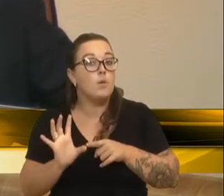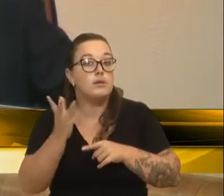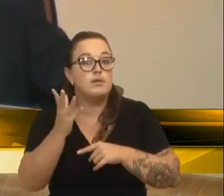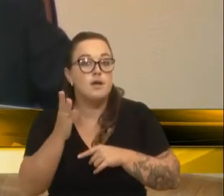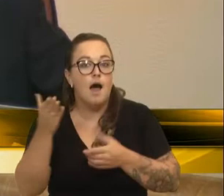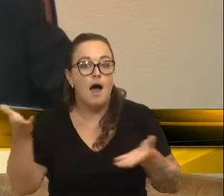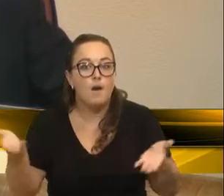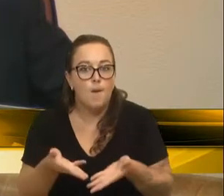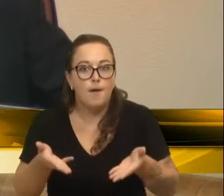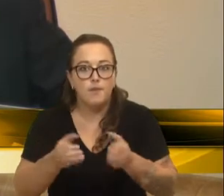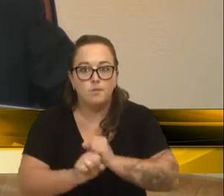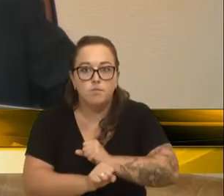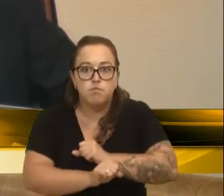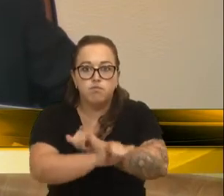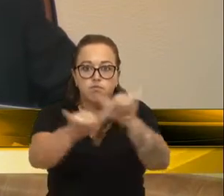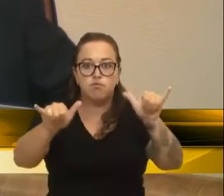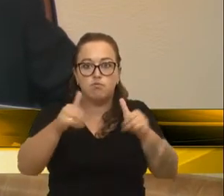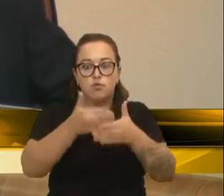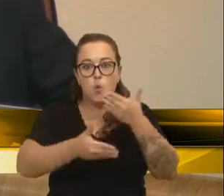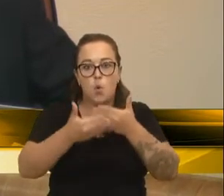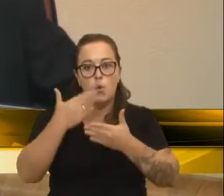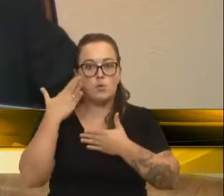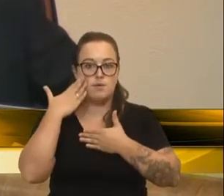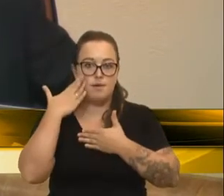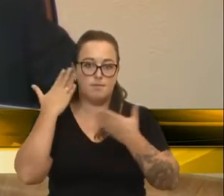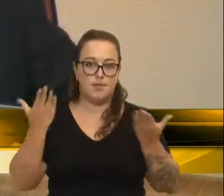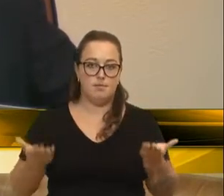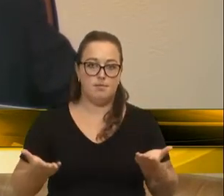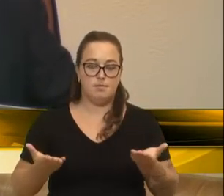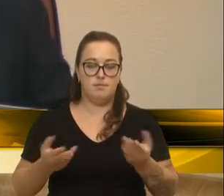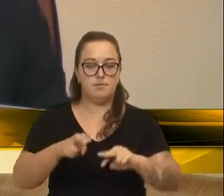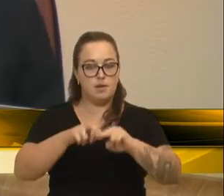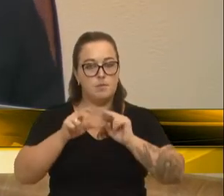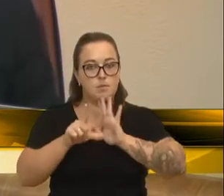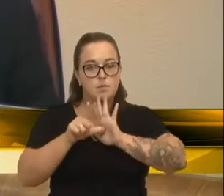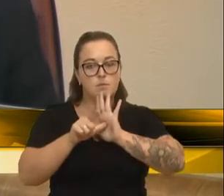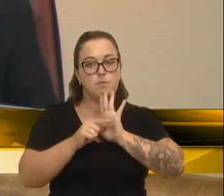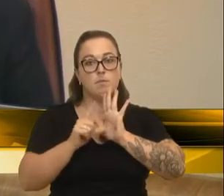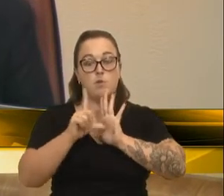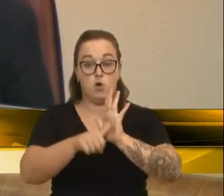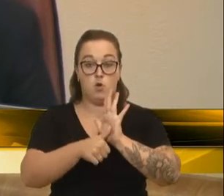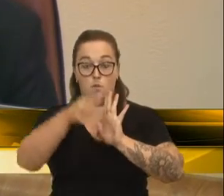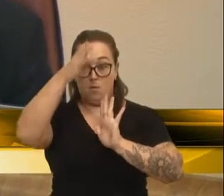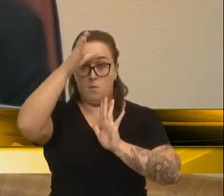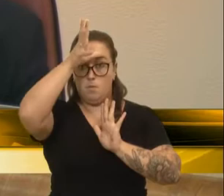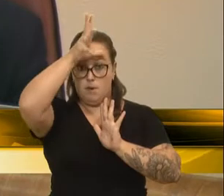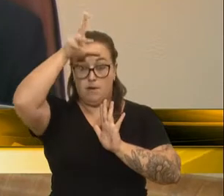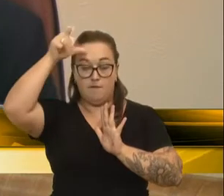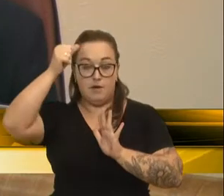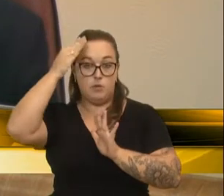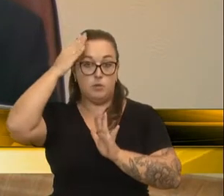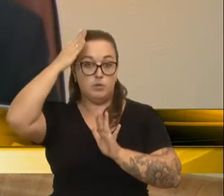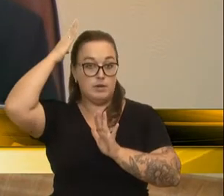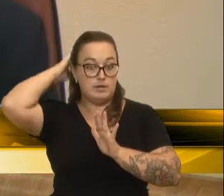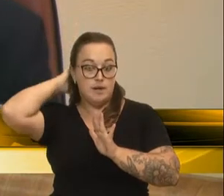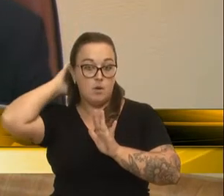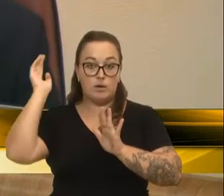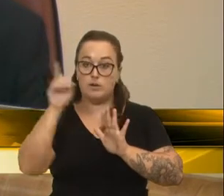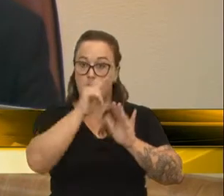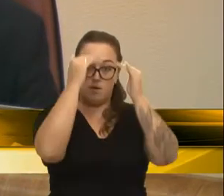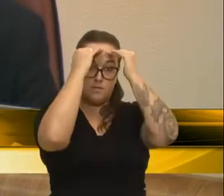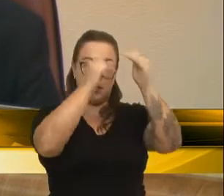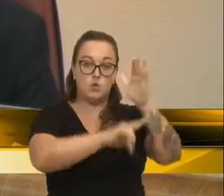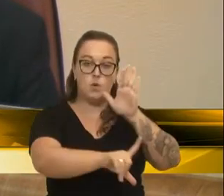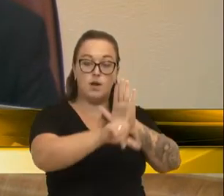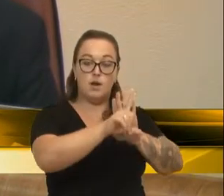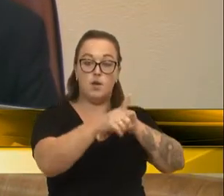local escandalosa. Evidentemente, pelo que foi demonstrado, o prefeito descumpriu os artigos 3º e 4º do Decreto